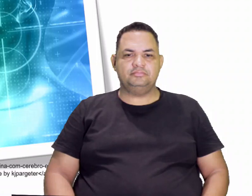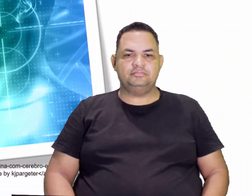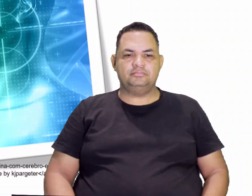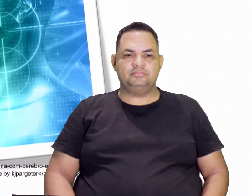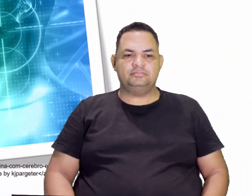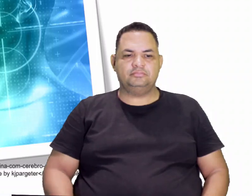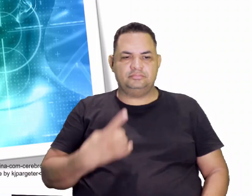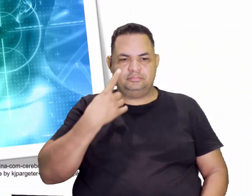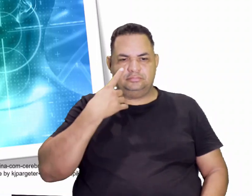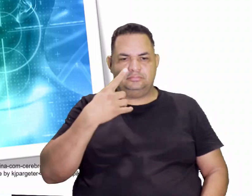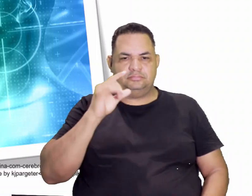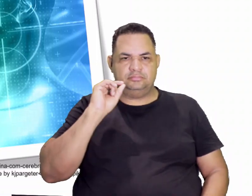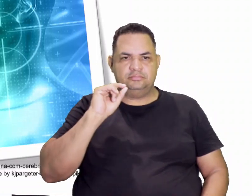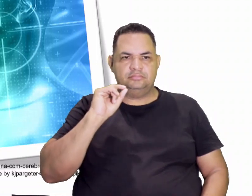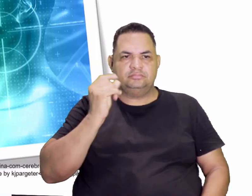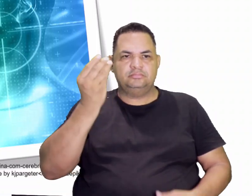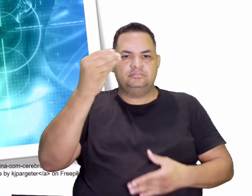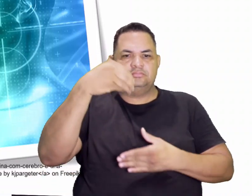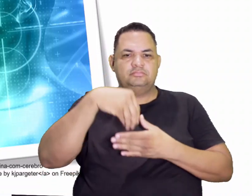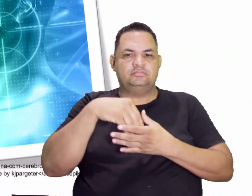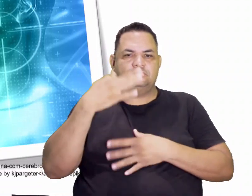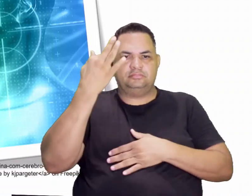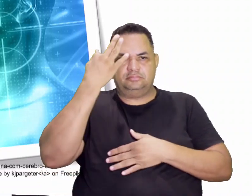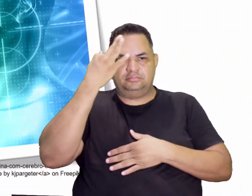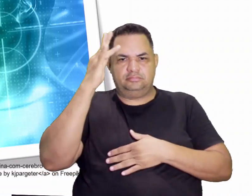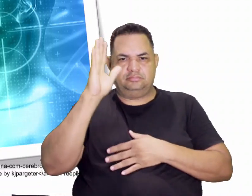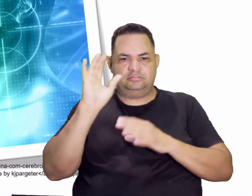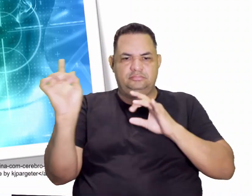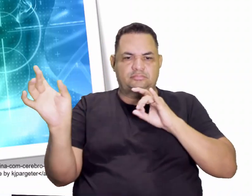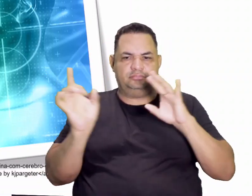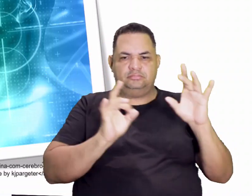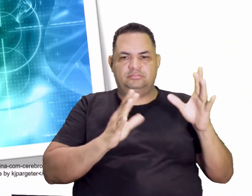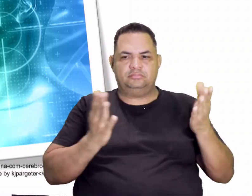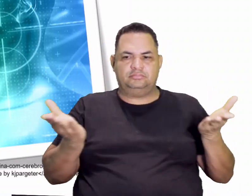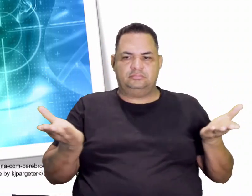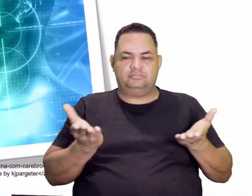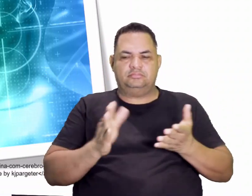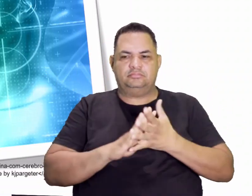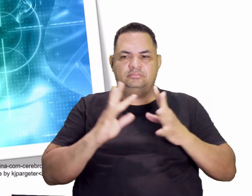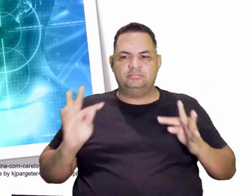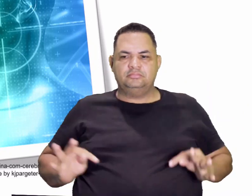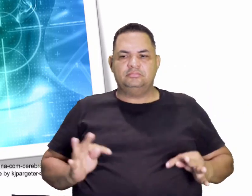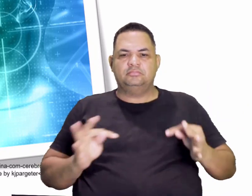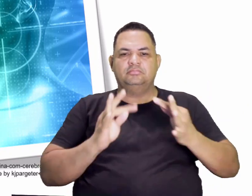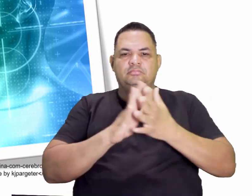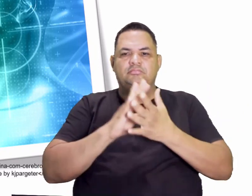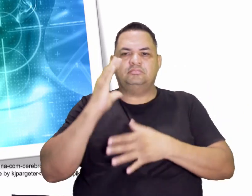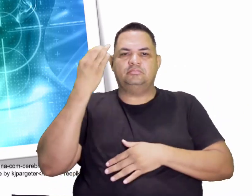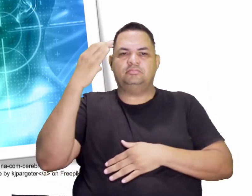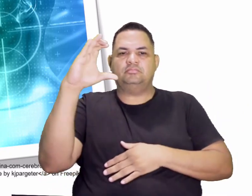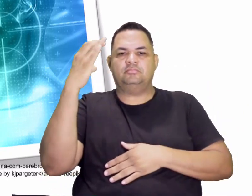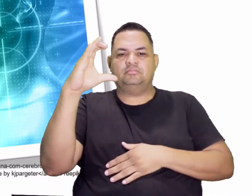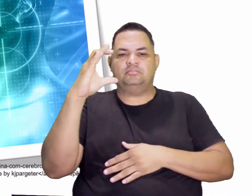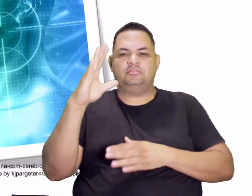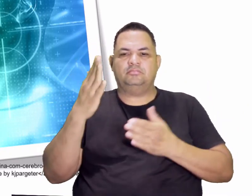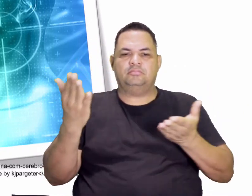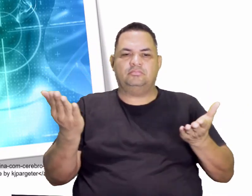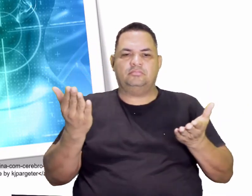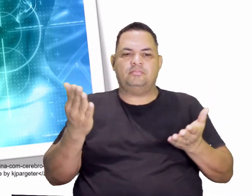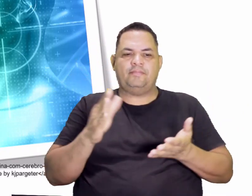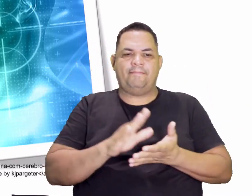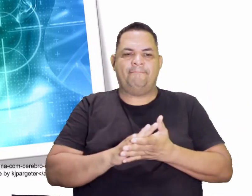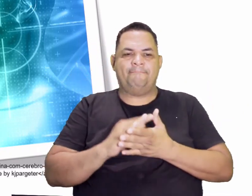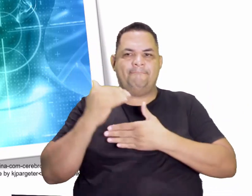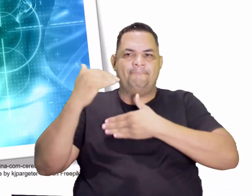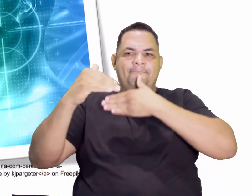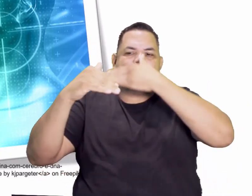Então vamos ver, gente, ó, no âmbito da filosofia. Sabe que a cada instante, né, a tecnologia, a ciência,